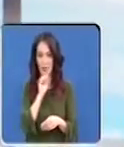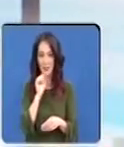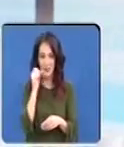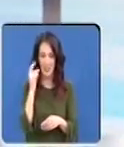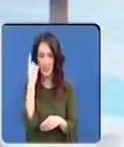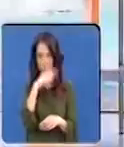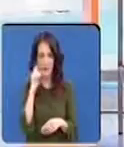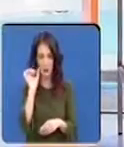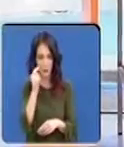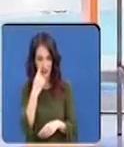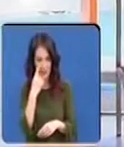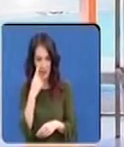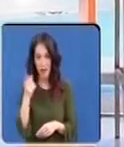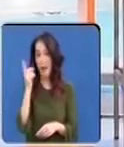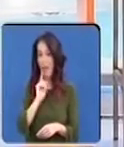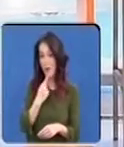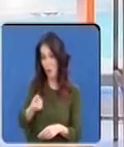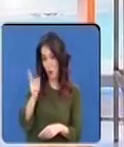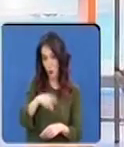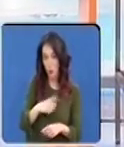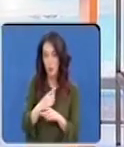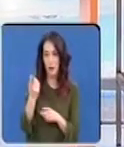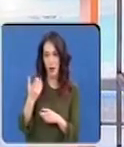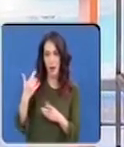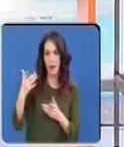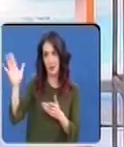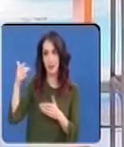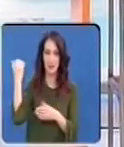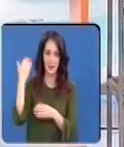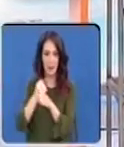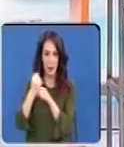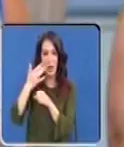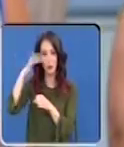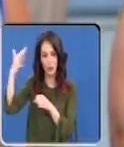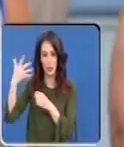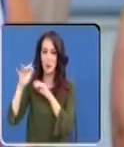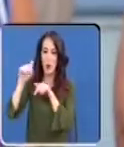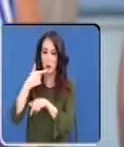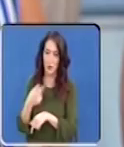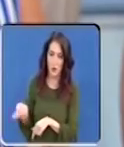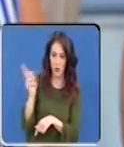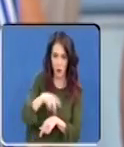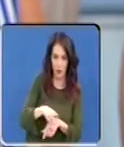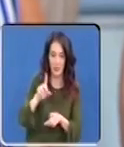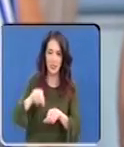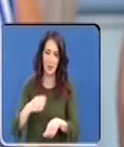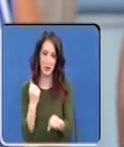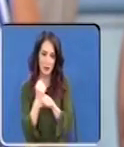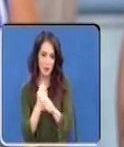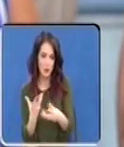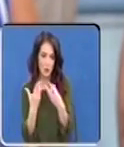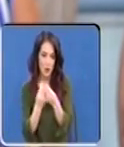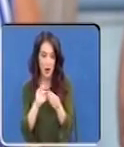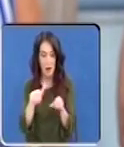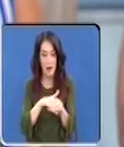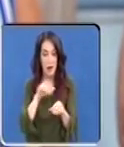A Vanessa voltou. Voltou, ela tentada ausente, e hoje convidei-a para vir aqui ter connosco também. Porque faz parte também desse trabalho, está em duas